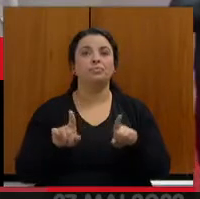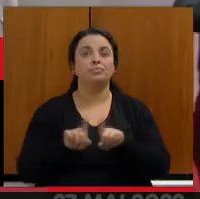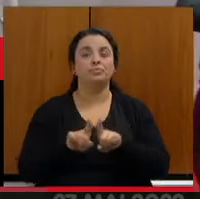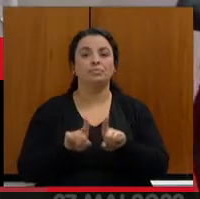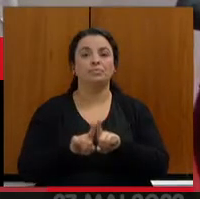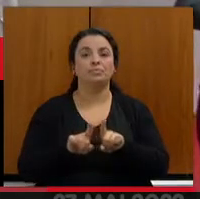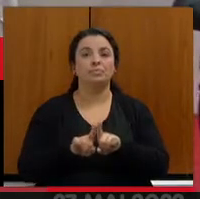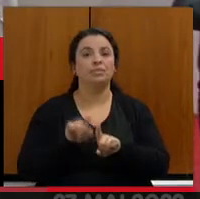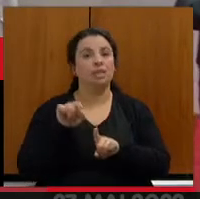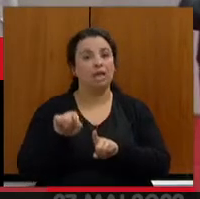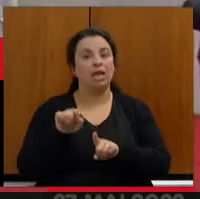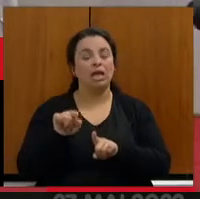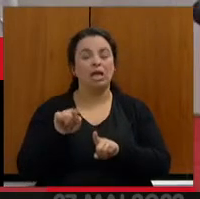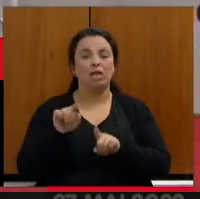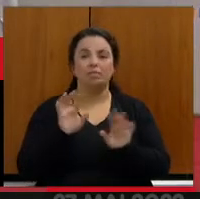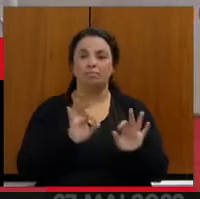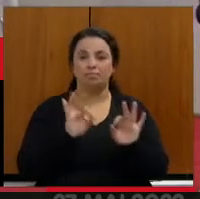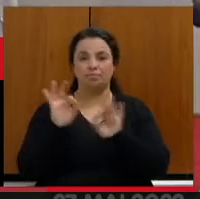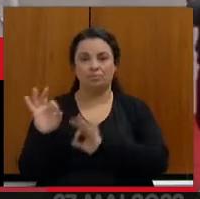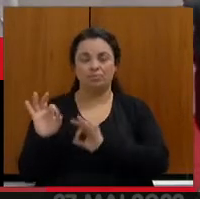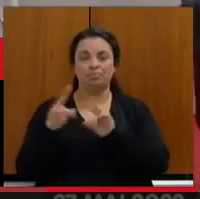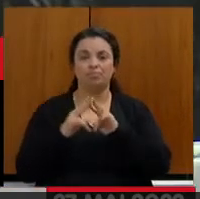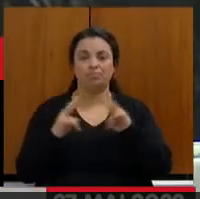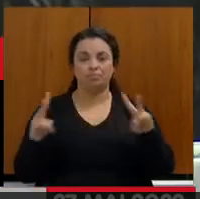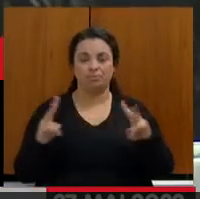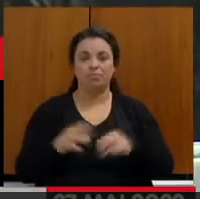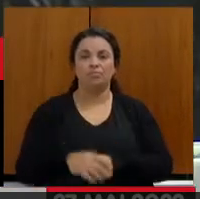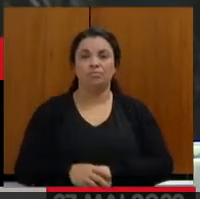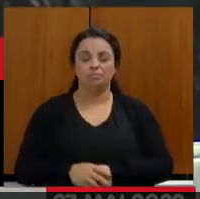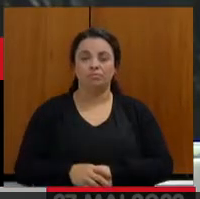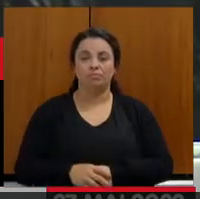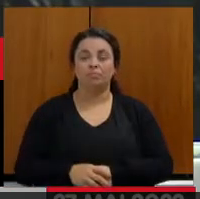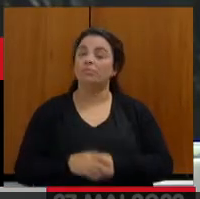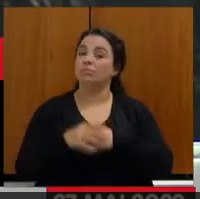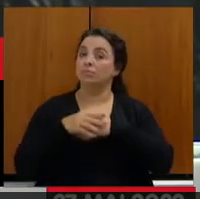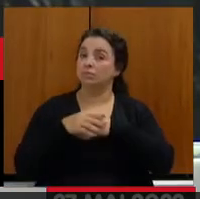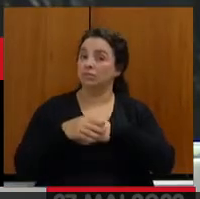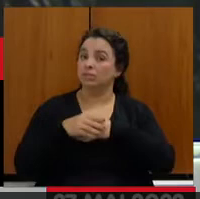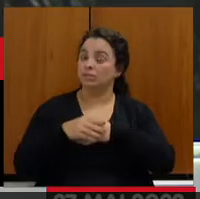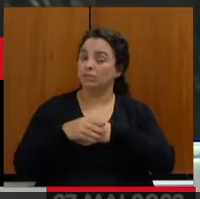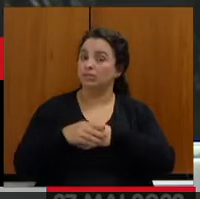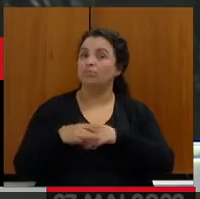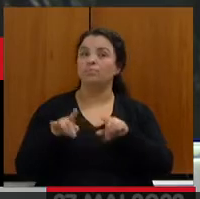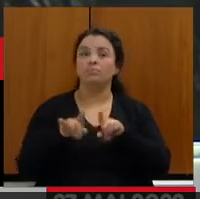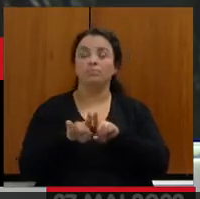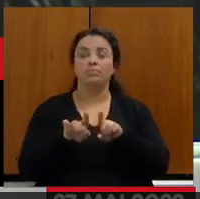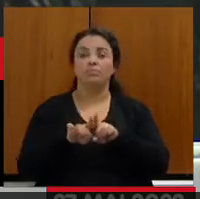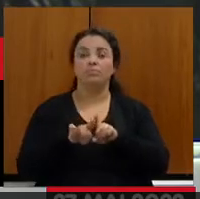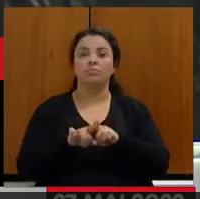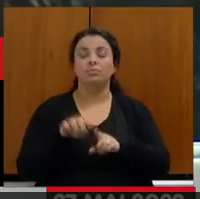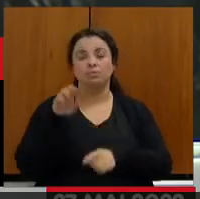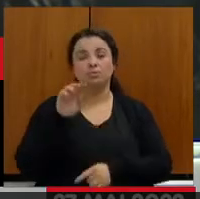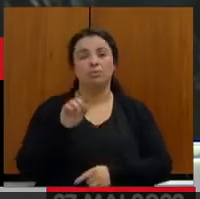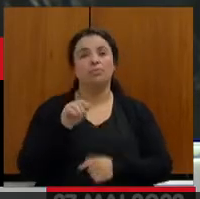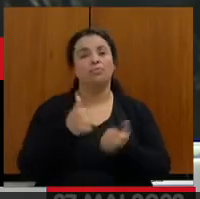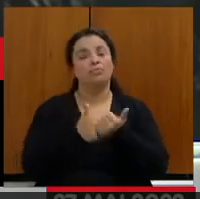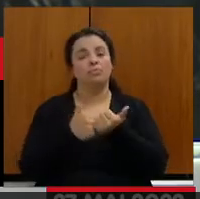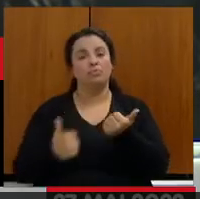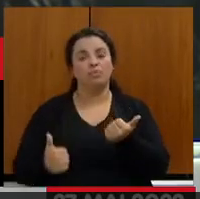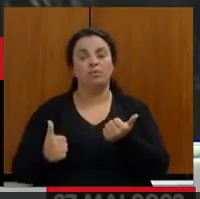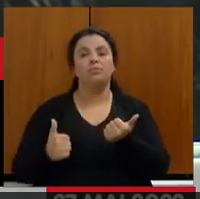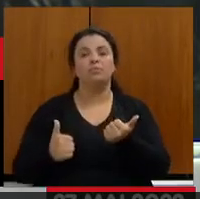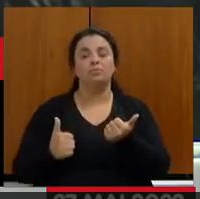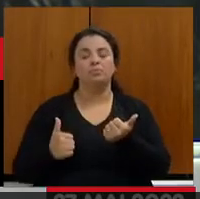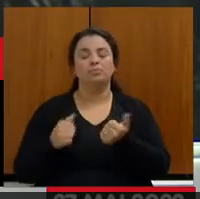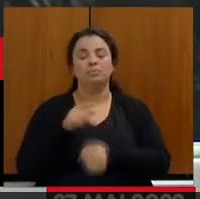e ela nos acompanhe as formas remota saudar também a excelentíssima senhora vice-presidência da comissão